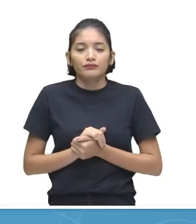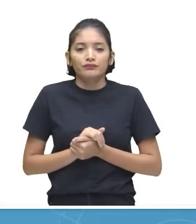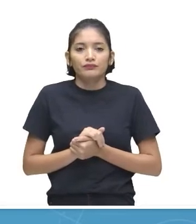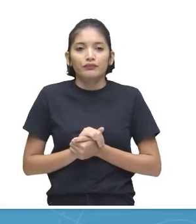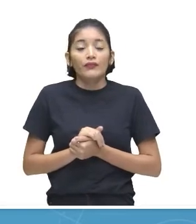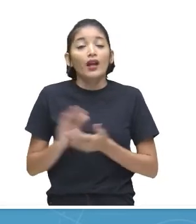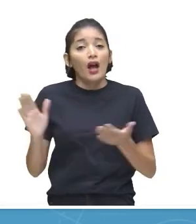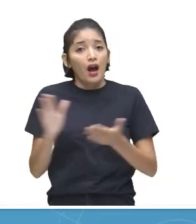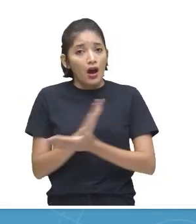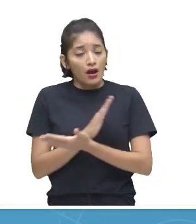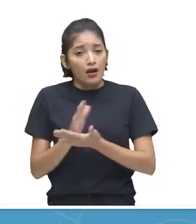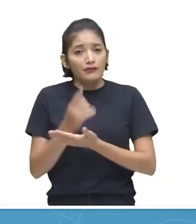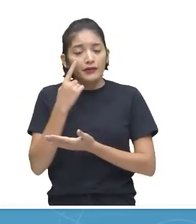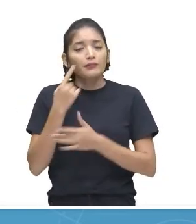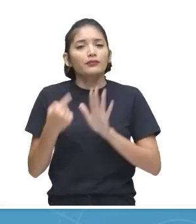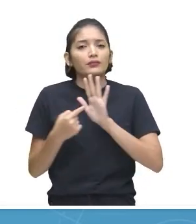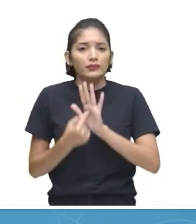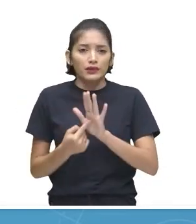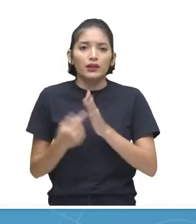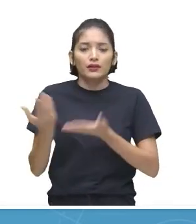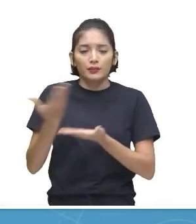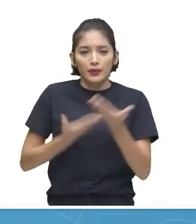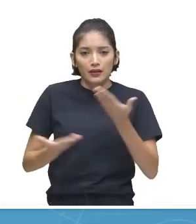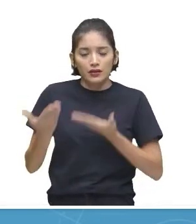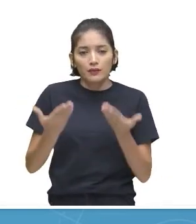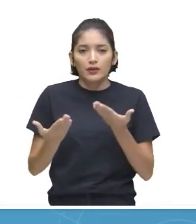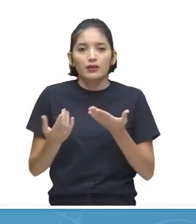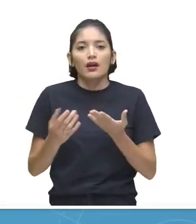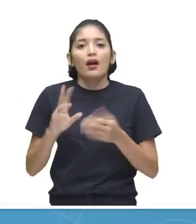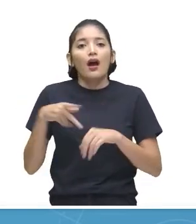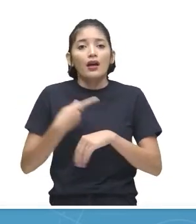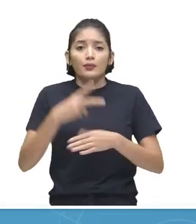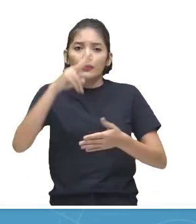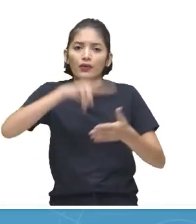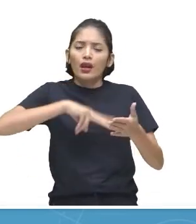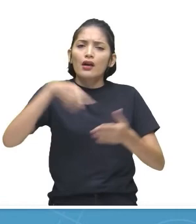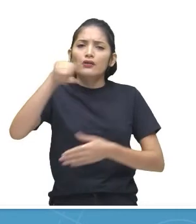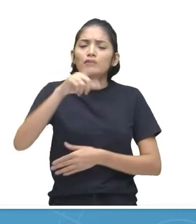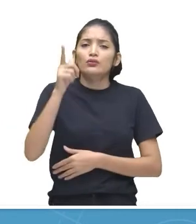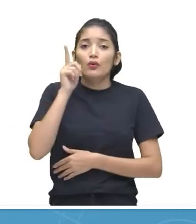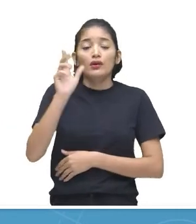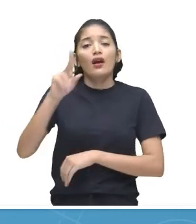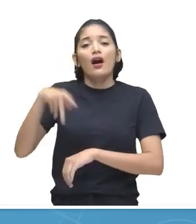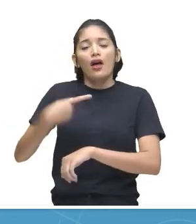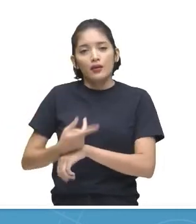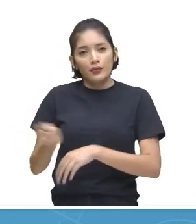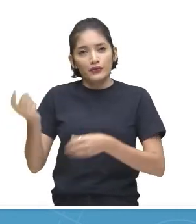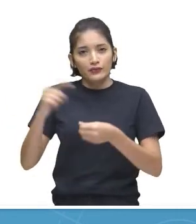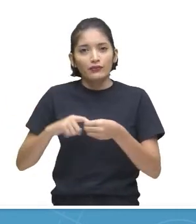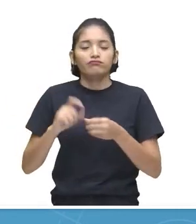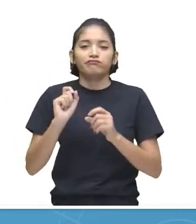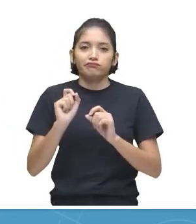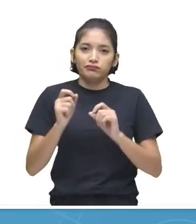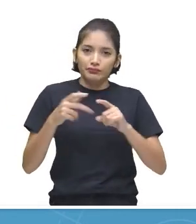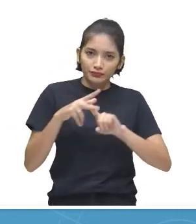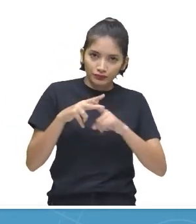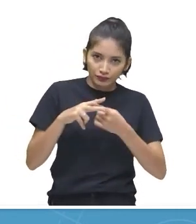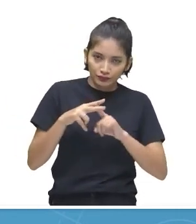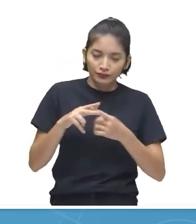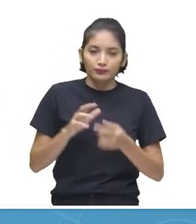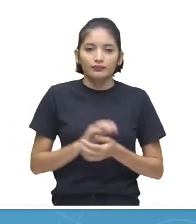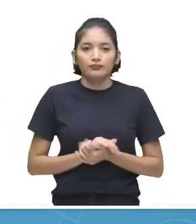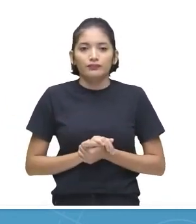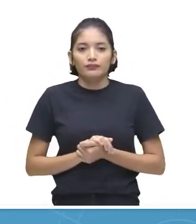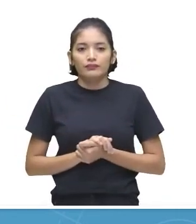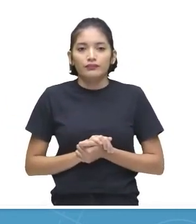aparecer algumas das participações de vocês. Vou fazer a leitura de o que vocês conseguiram fazer e logo depois a gente começa a nossa correção. Então, aí, quem